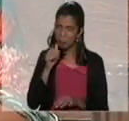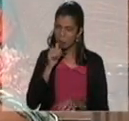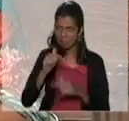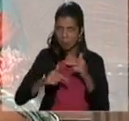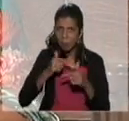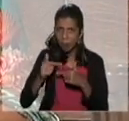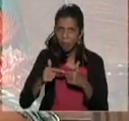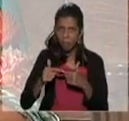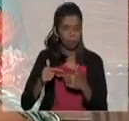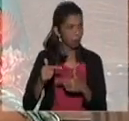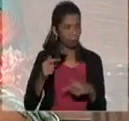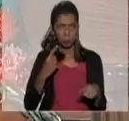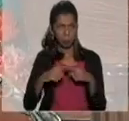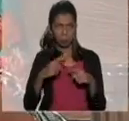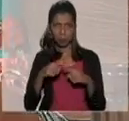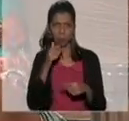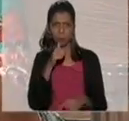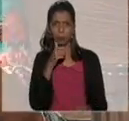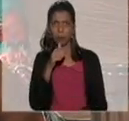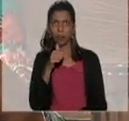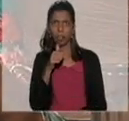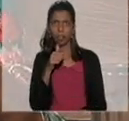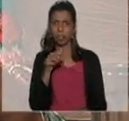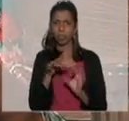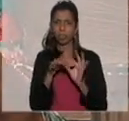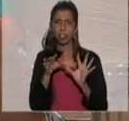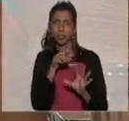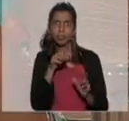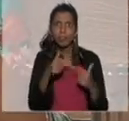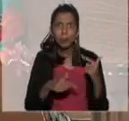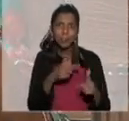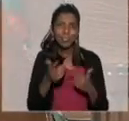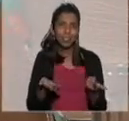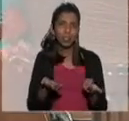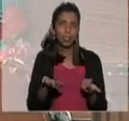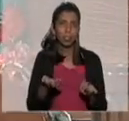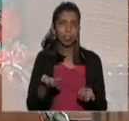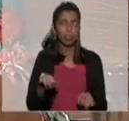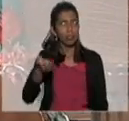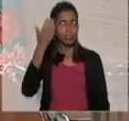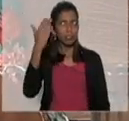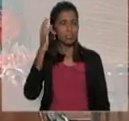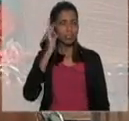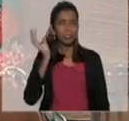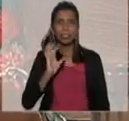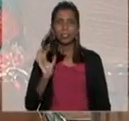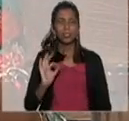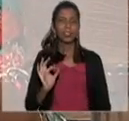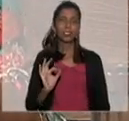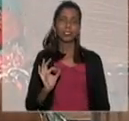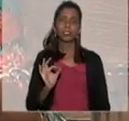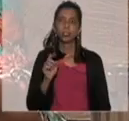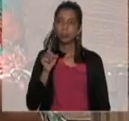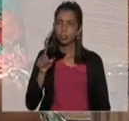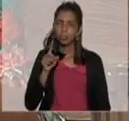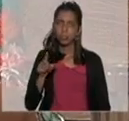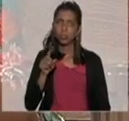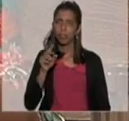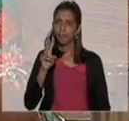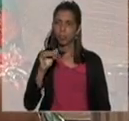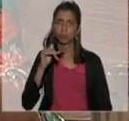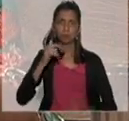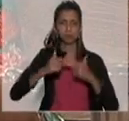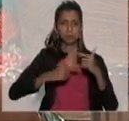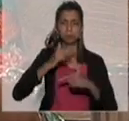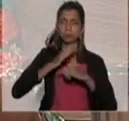mulher trabalhar e eu digo Por que sua mulher deixa você trabalhar não entrava na minha concepção Isso quer dizer você vai ter